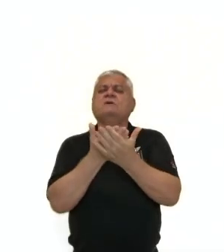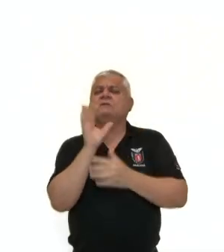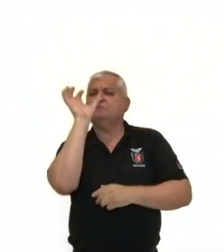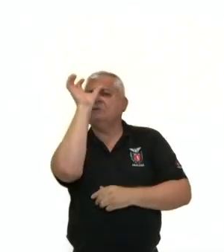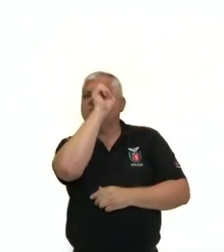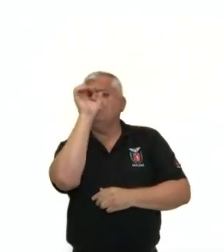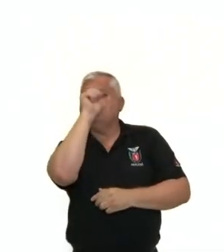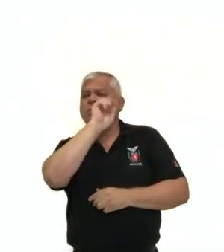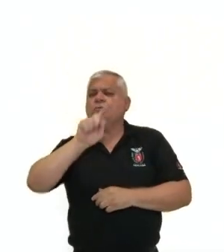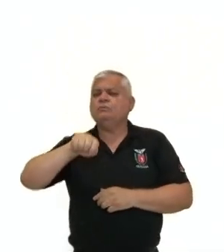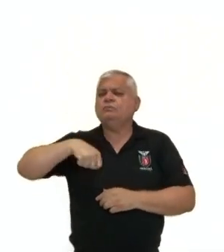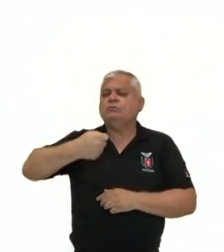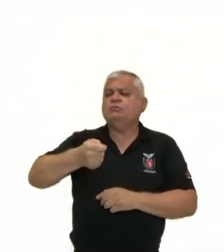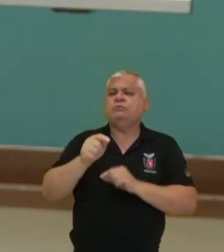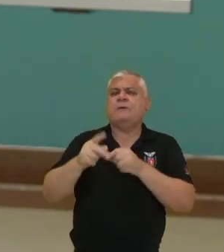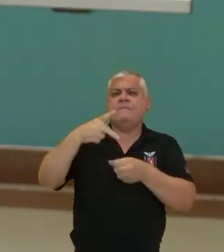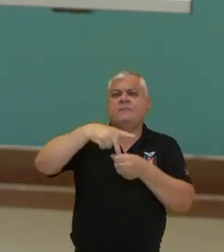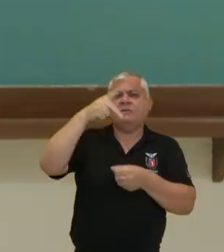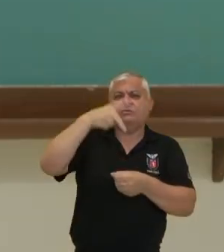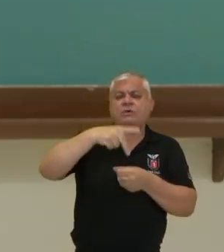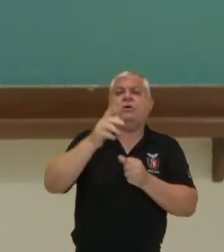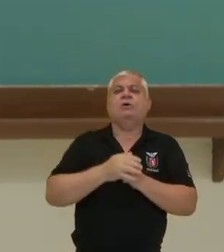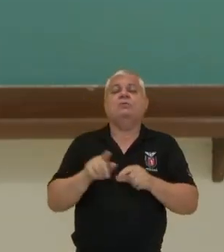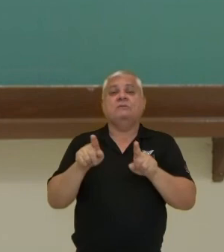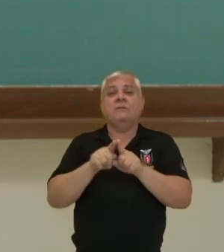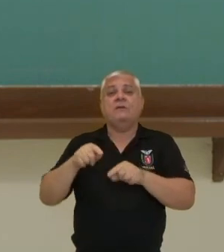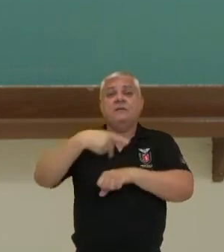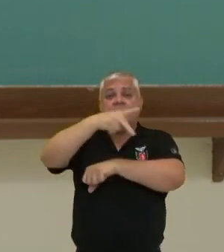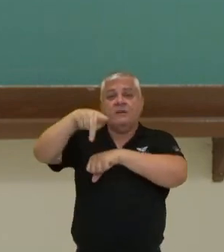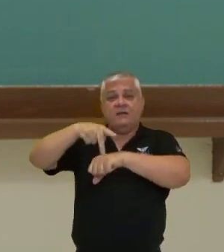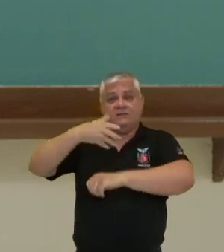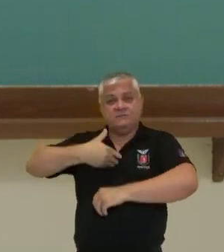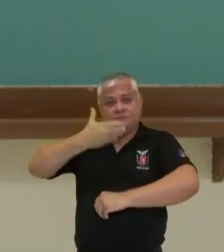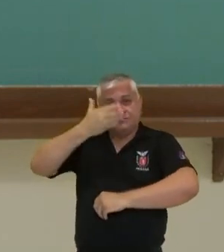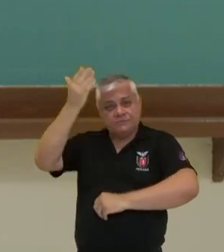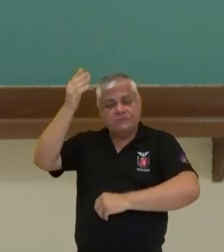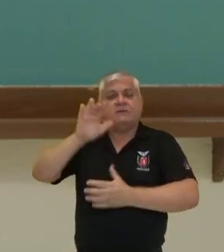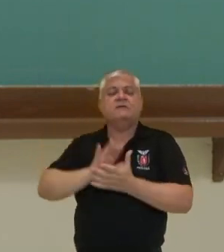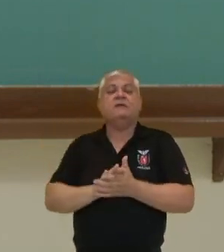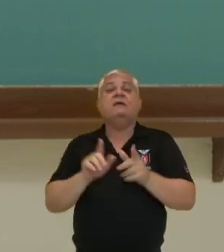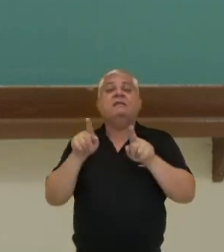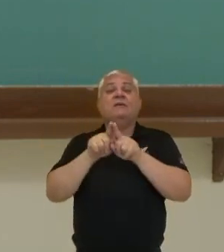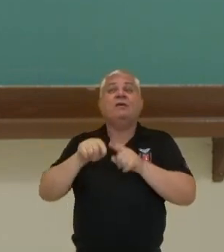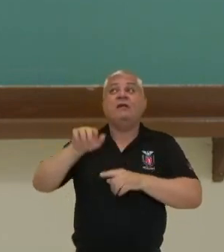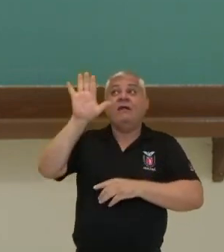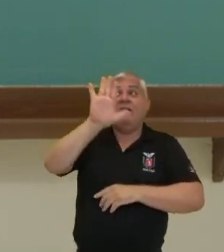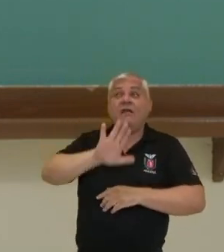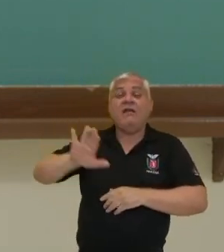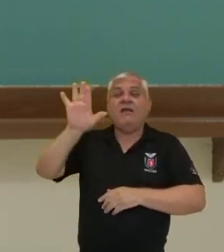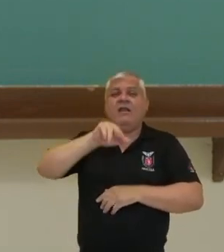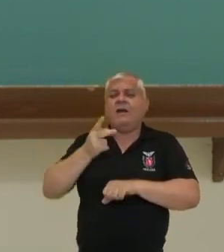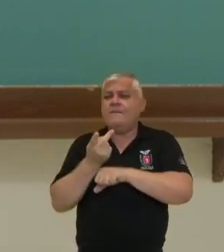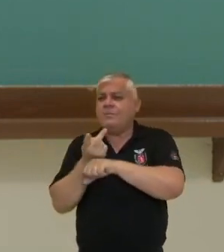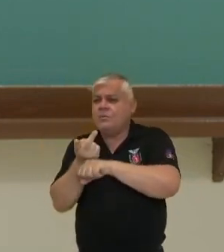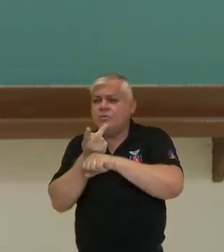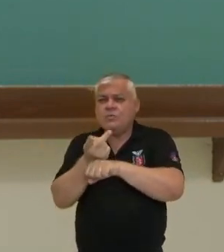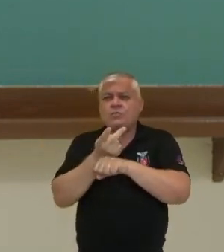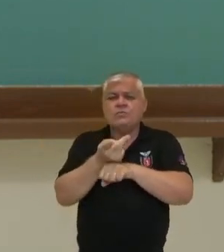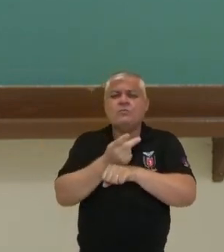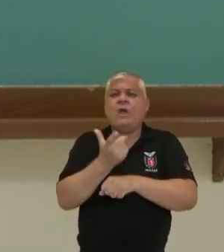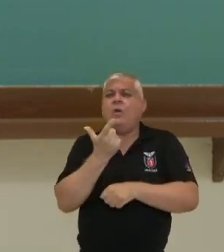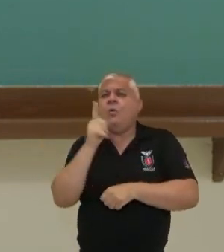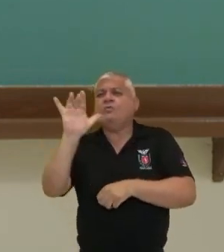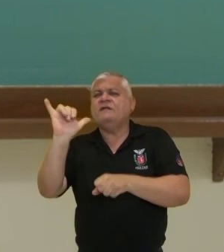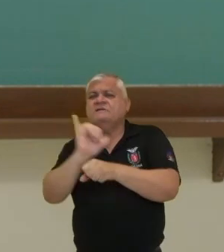compreendemos sobre as questões envolvendo petróleo e o Oriente Médio bem como o Oriente Médio vem buscando algumas alternativas